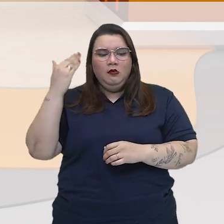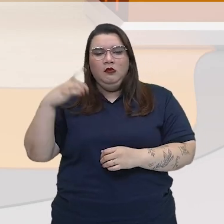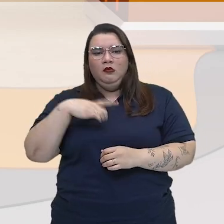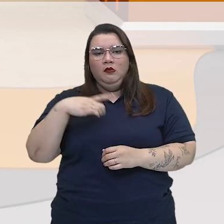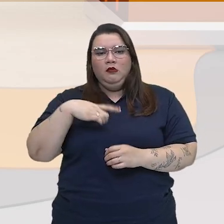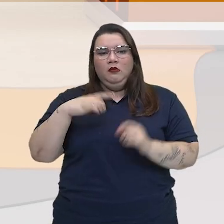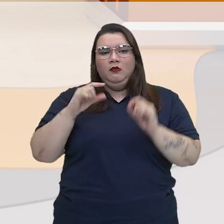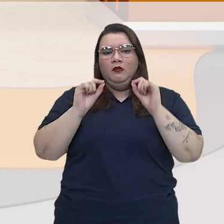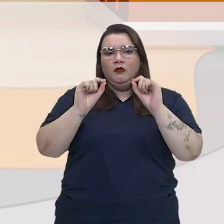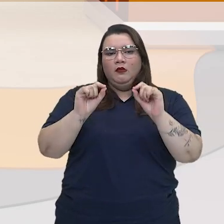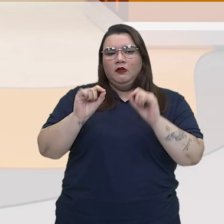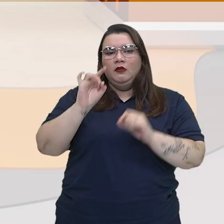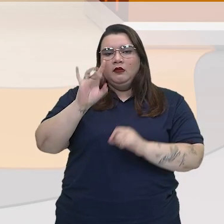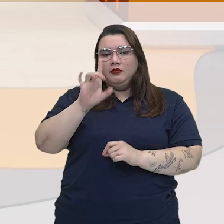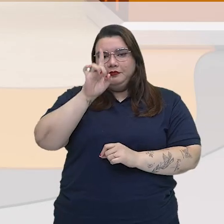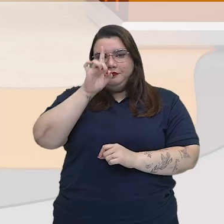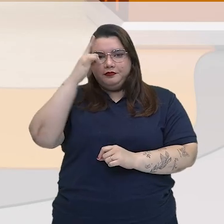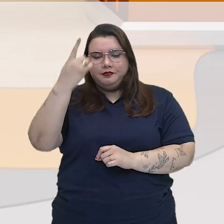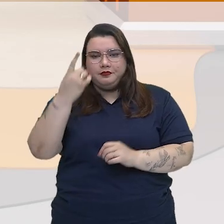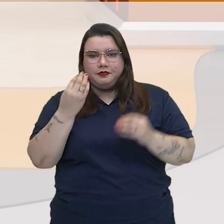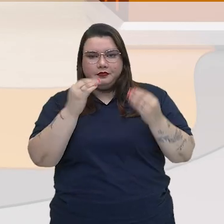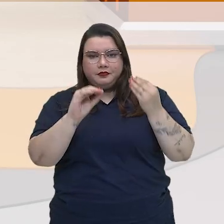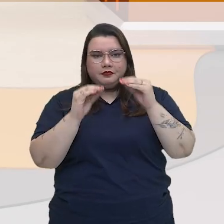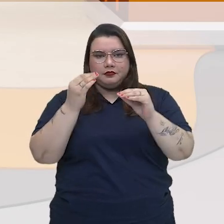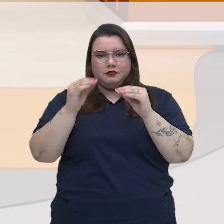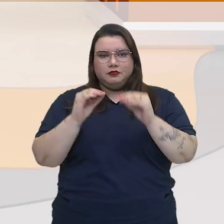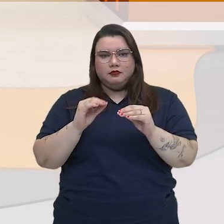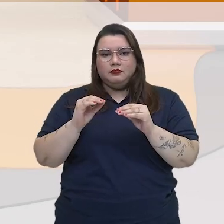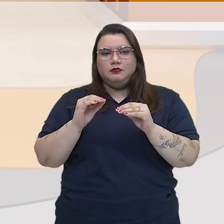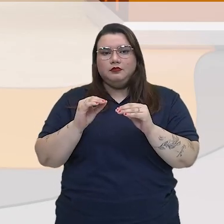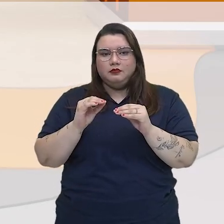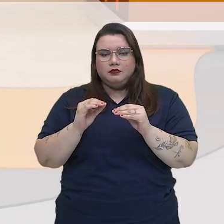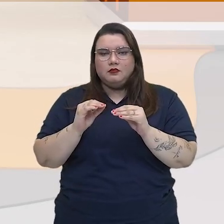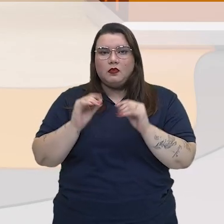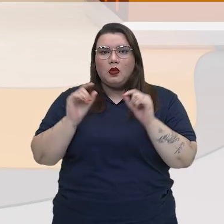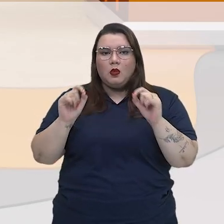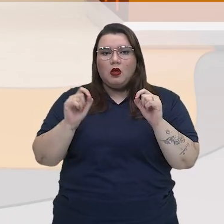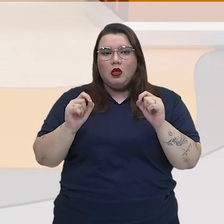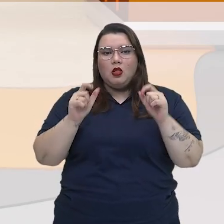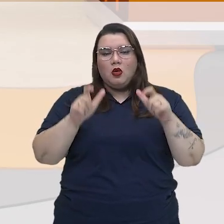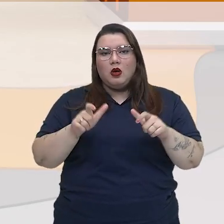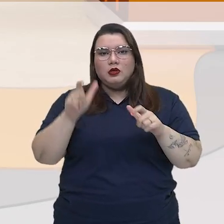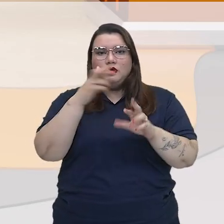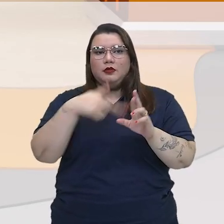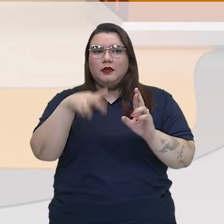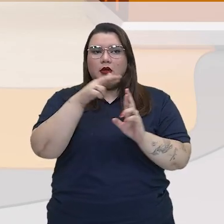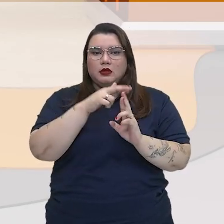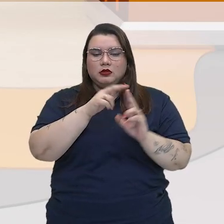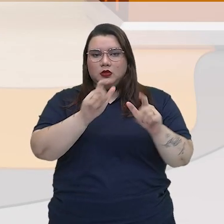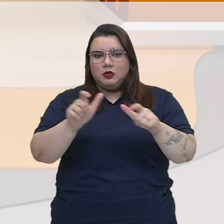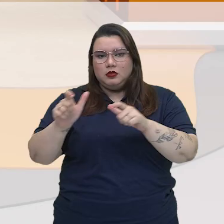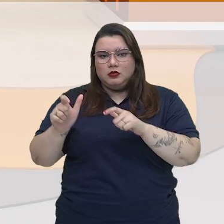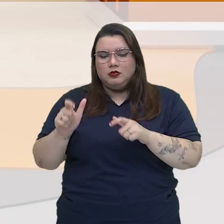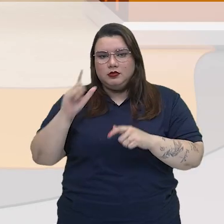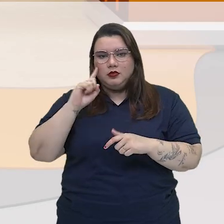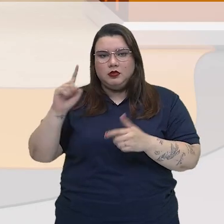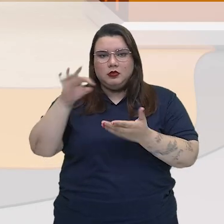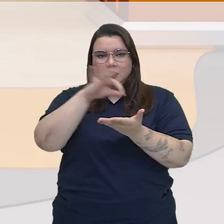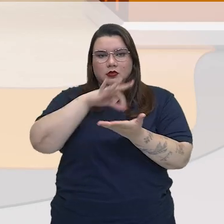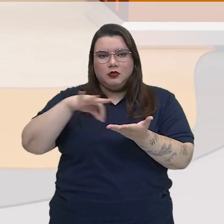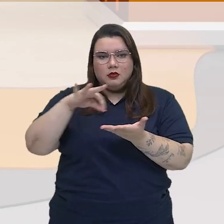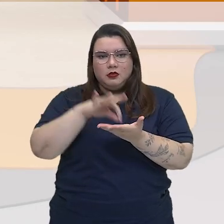tinha melhor a ideia de se colocar pontos de referência para a localização. A gente viu o mapa